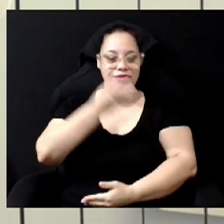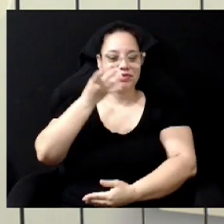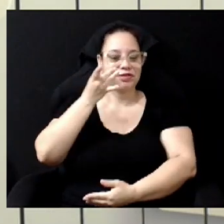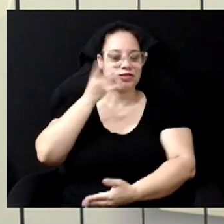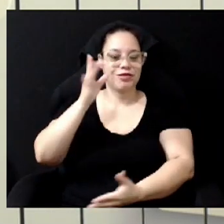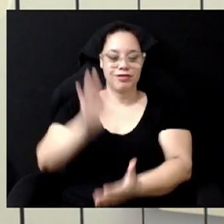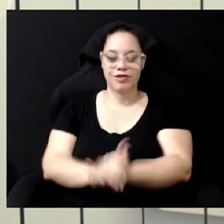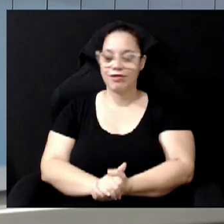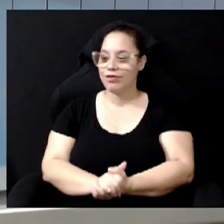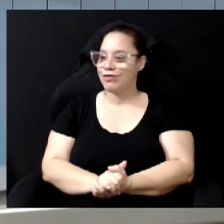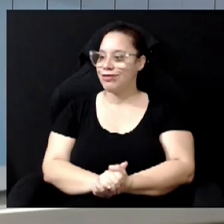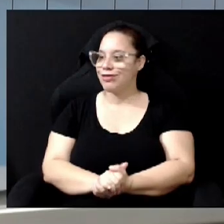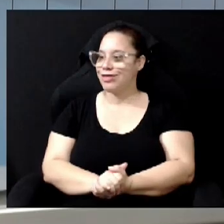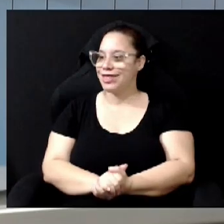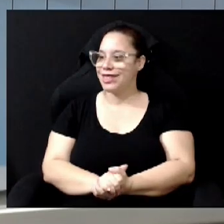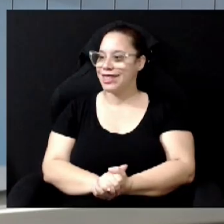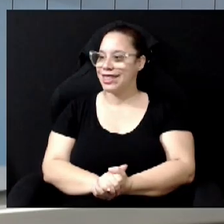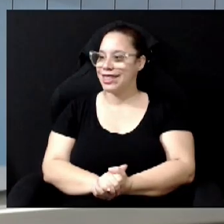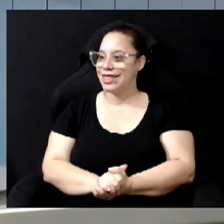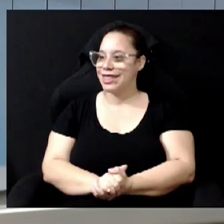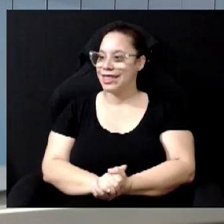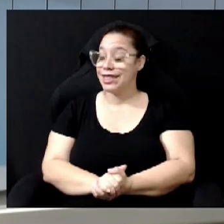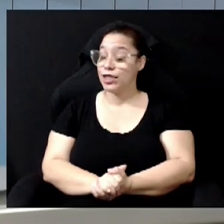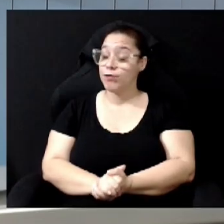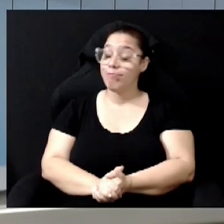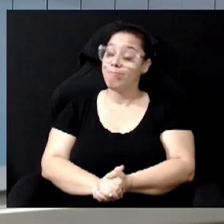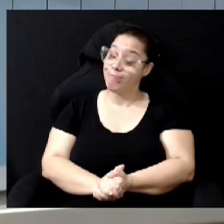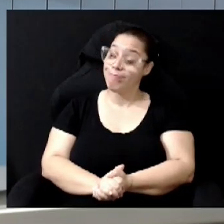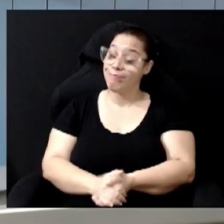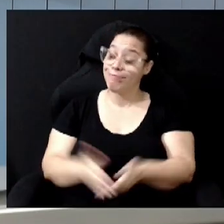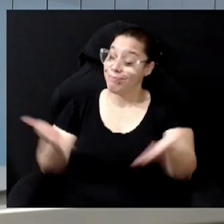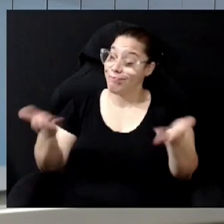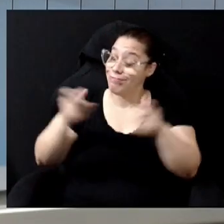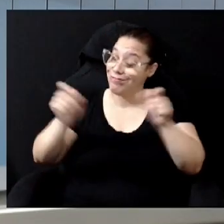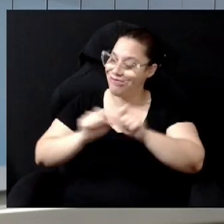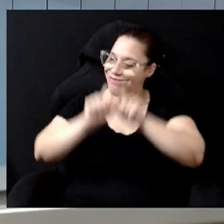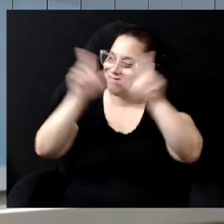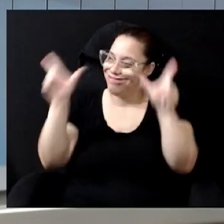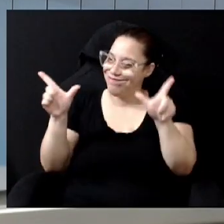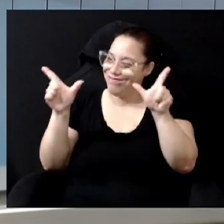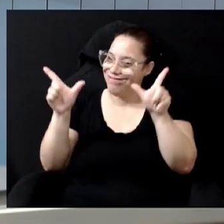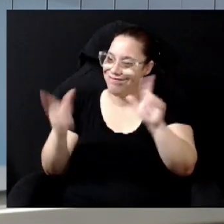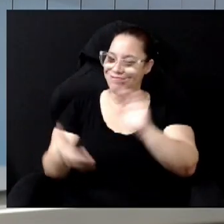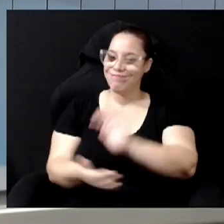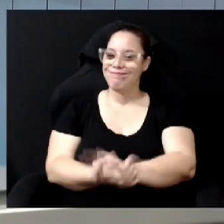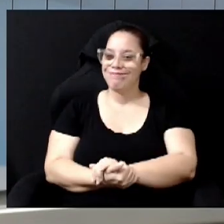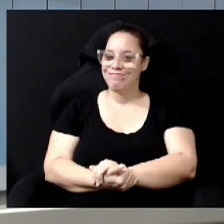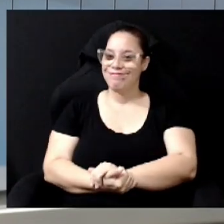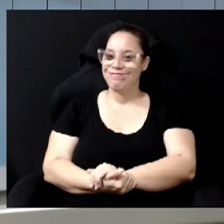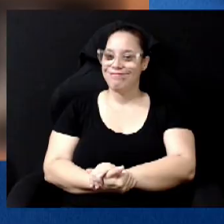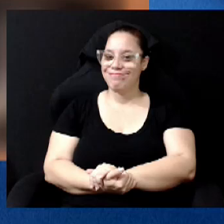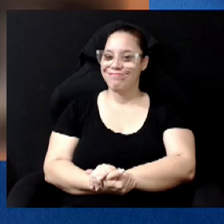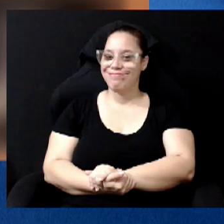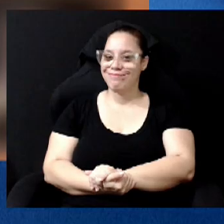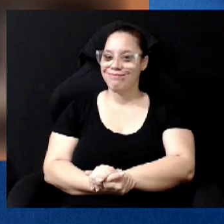conversa ao vivo. Confira a partir de agora os destaques de hoje.